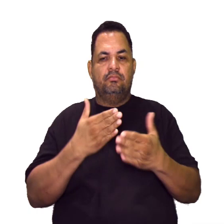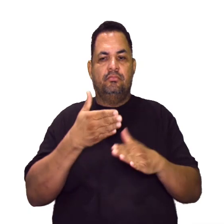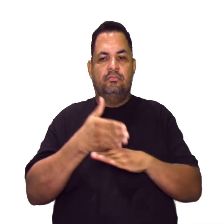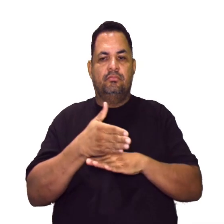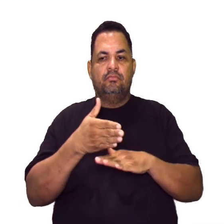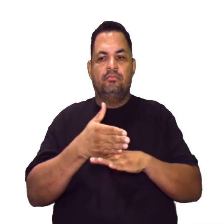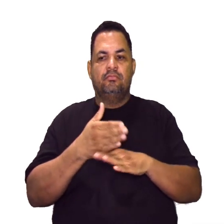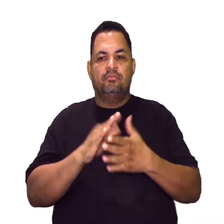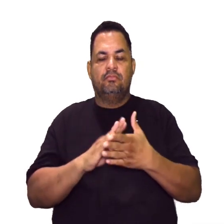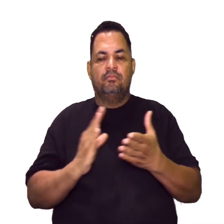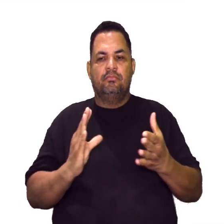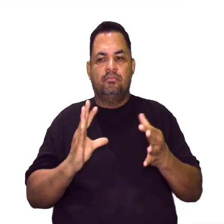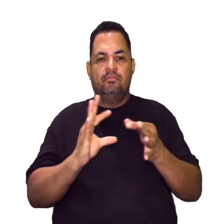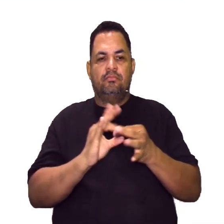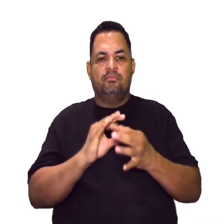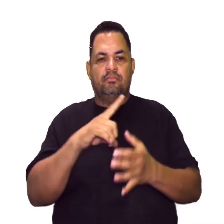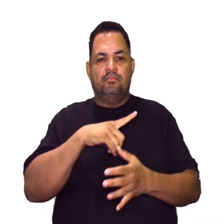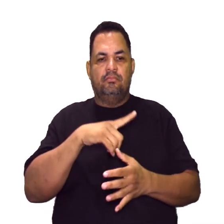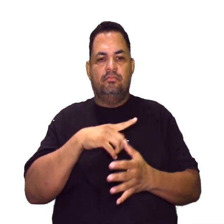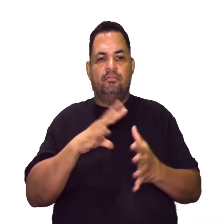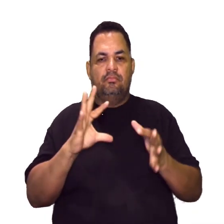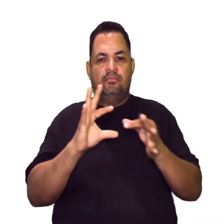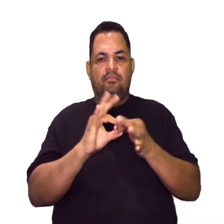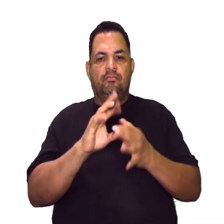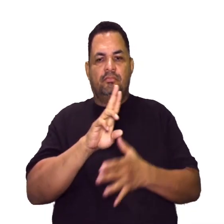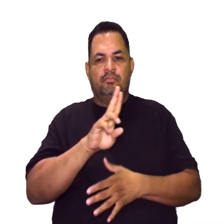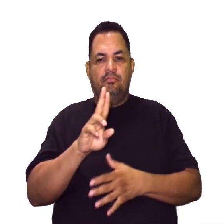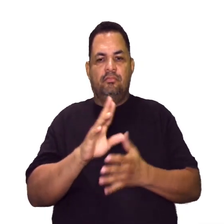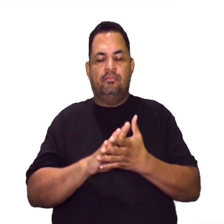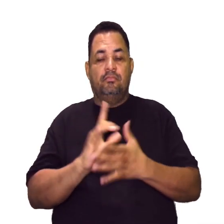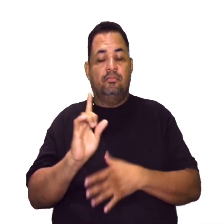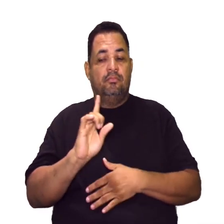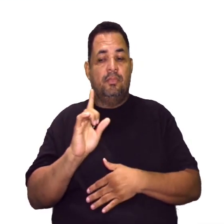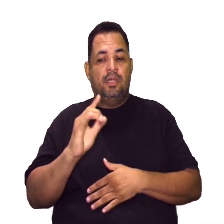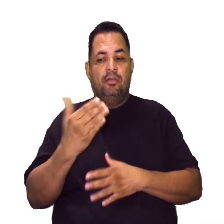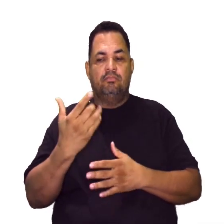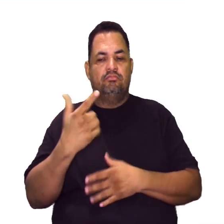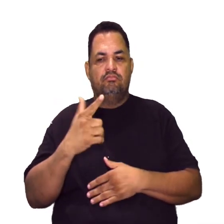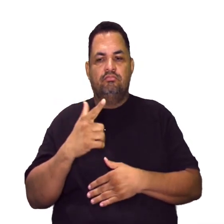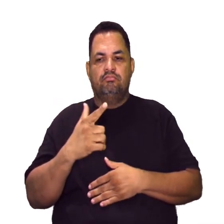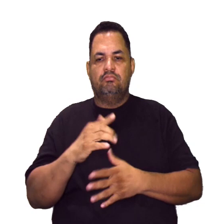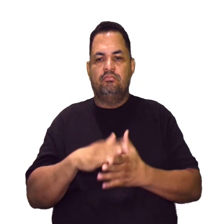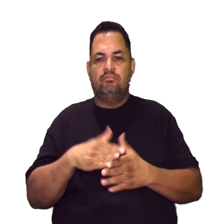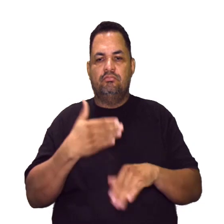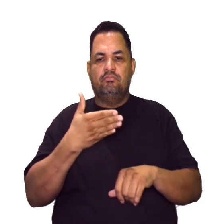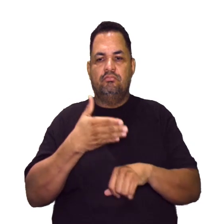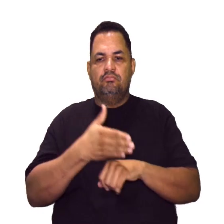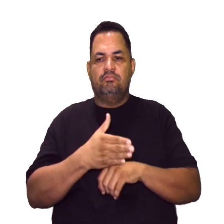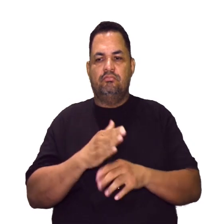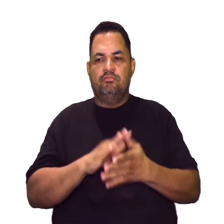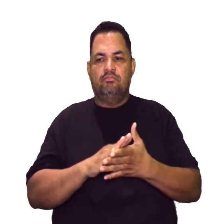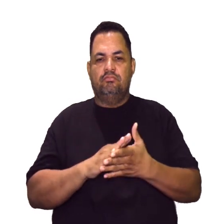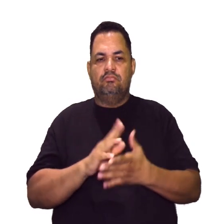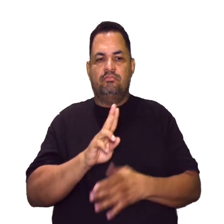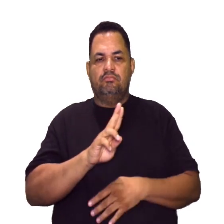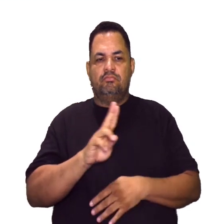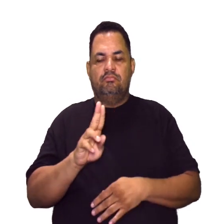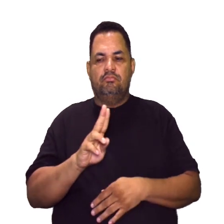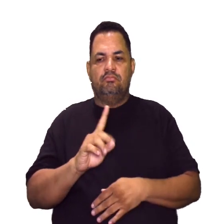ligação covalente e são denominados ligantes. Já os que não participam da ligação